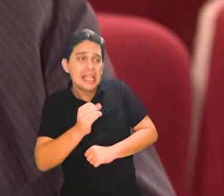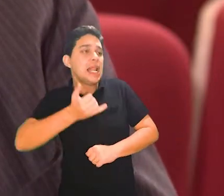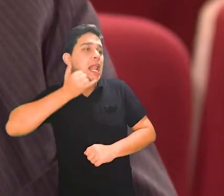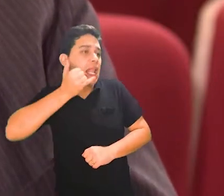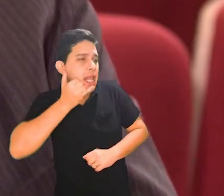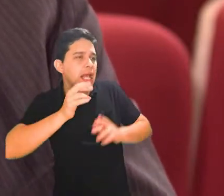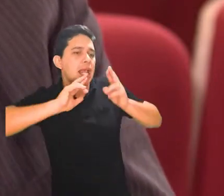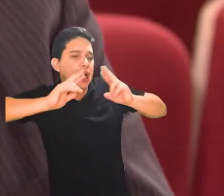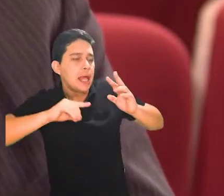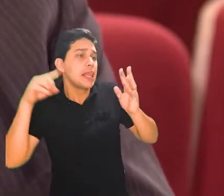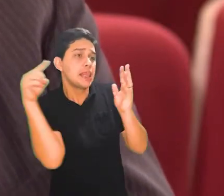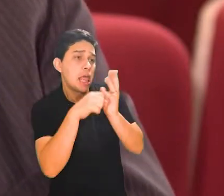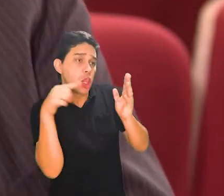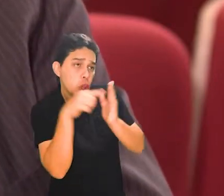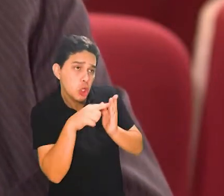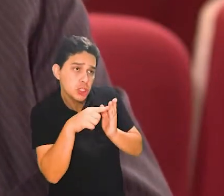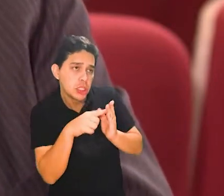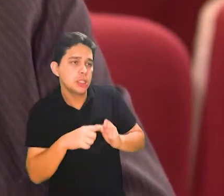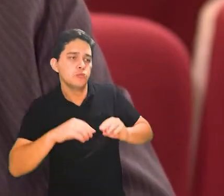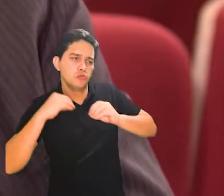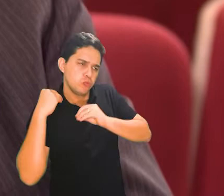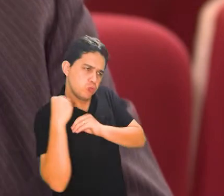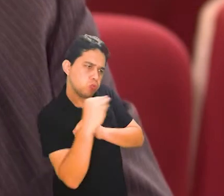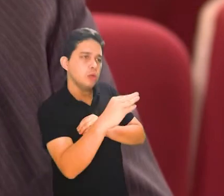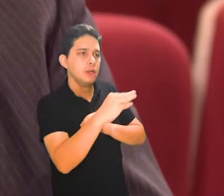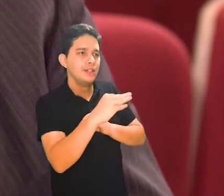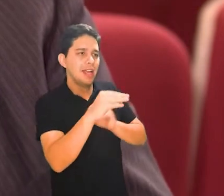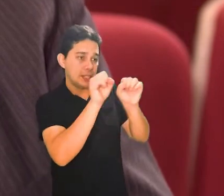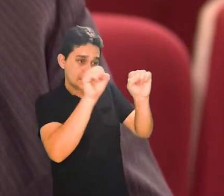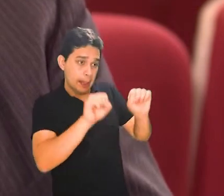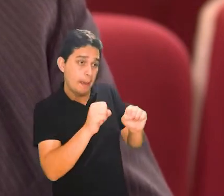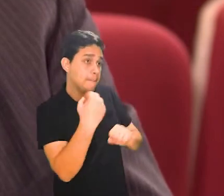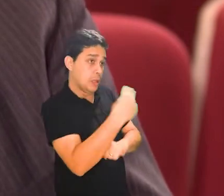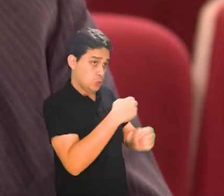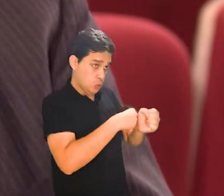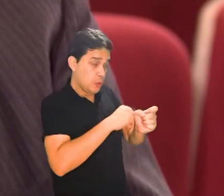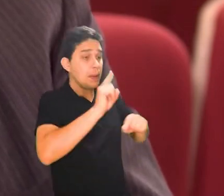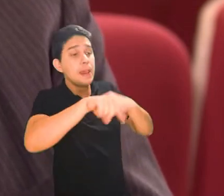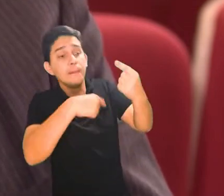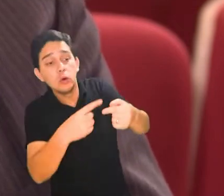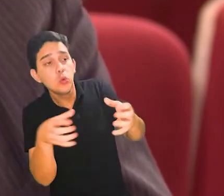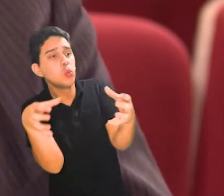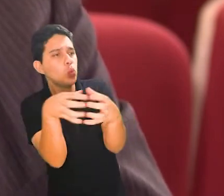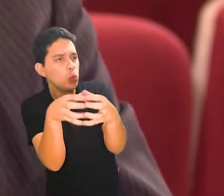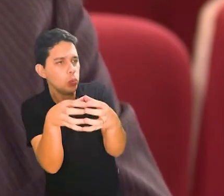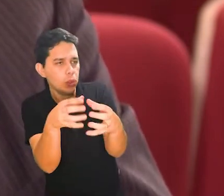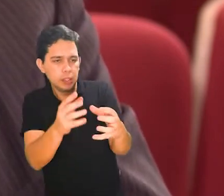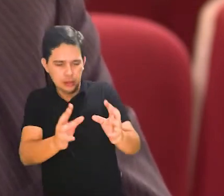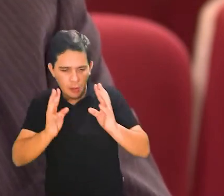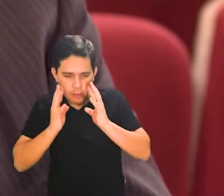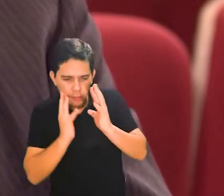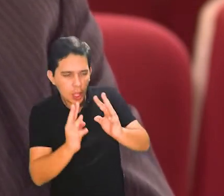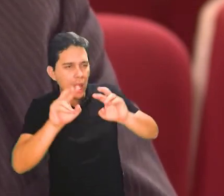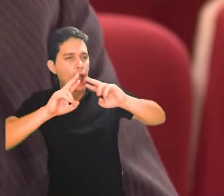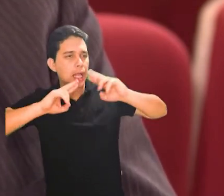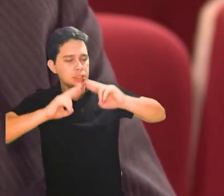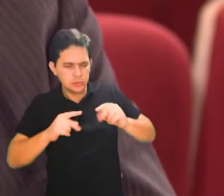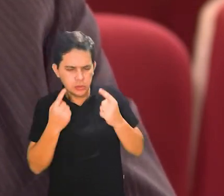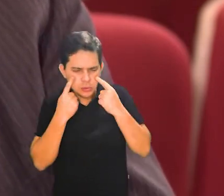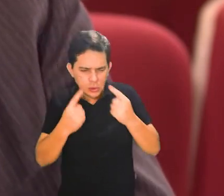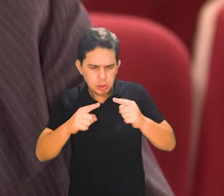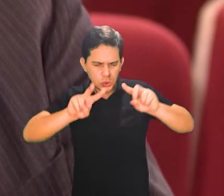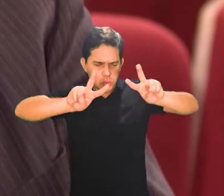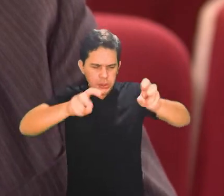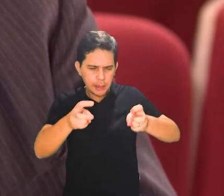tema e, eventualmente, o subtema da questão. Ou seja, se a questão é uma questão ligada à infância, se a questão é